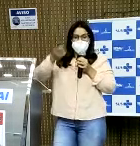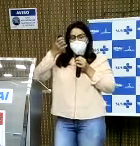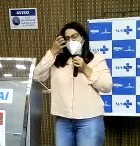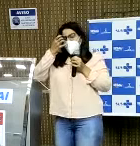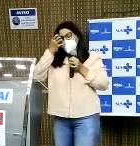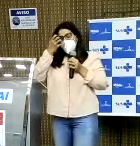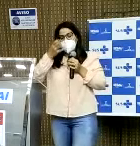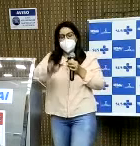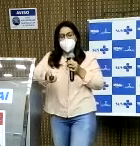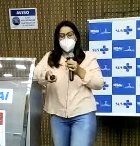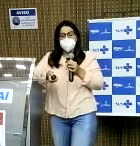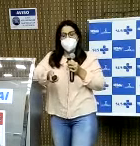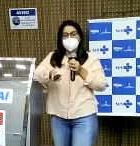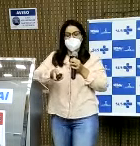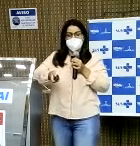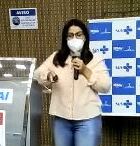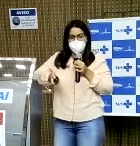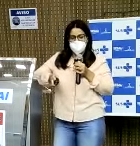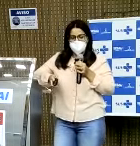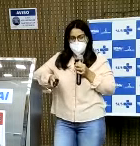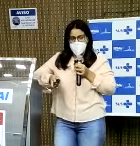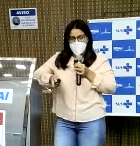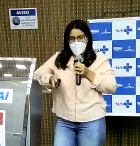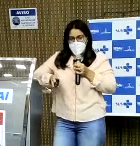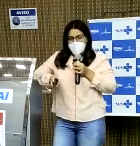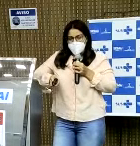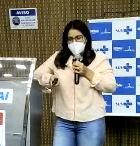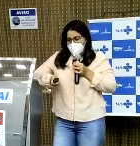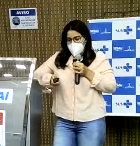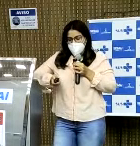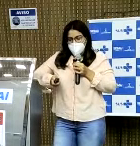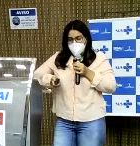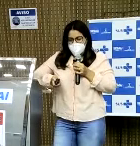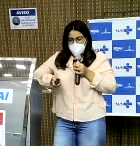daquelas que necessitam de maior assistência, né? Então, essas são as estratégias.